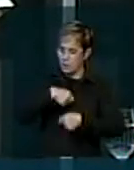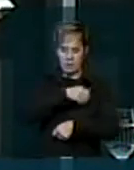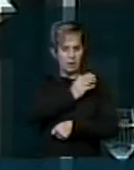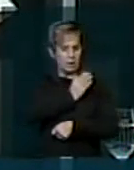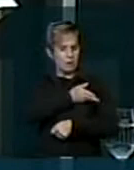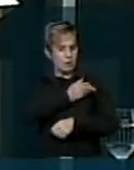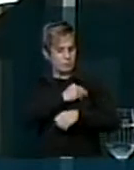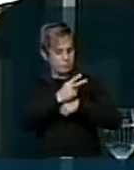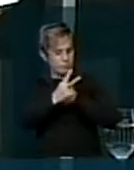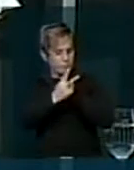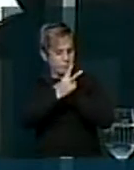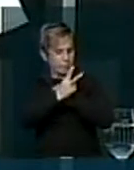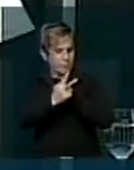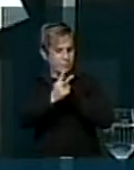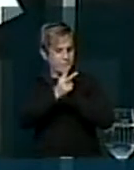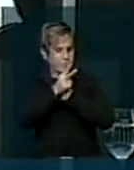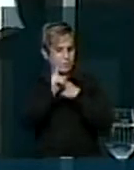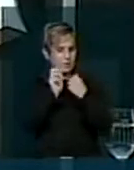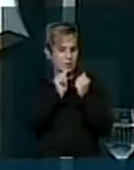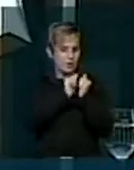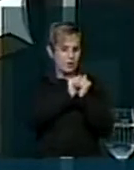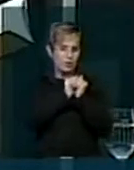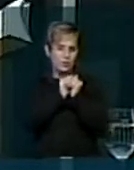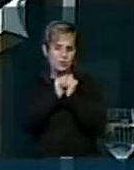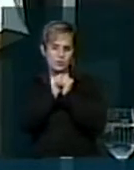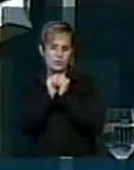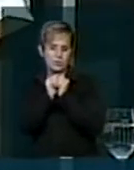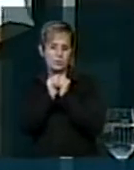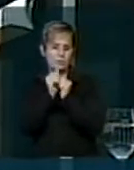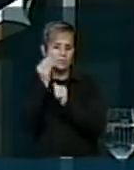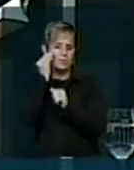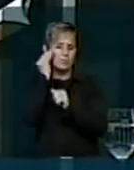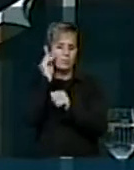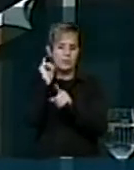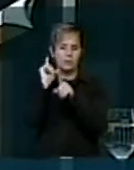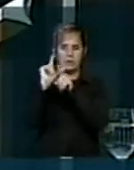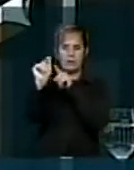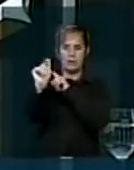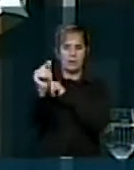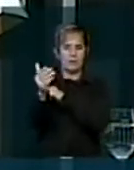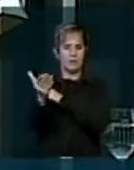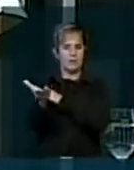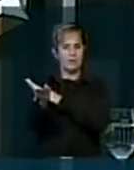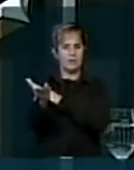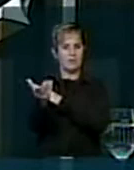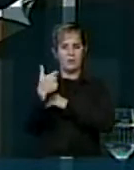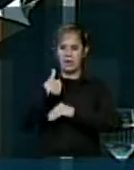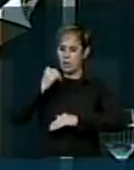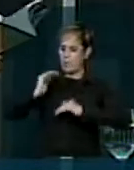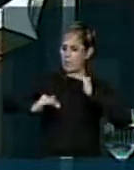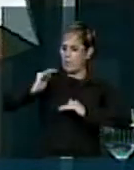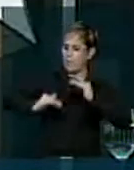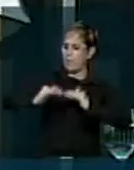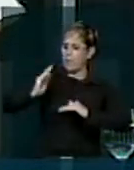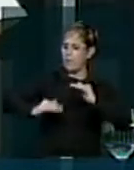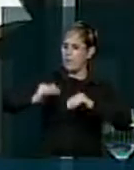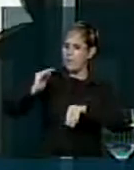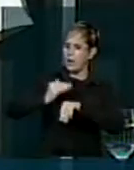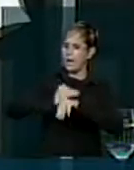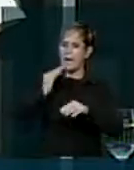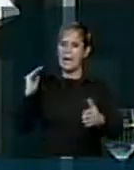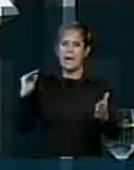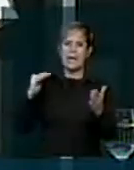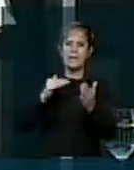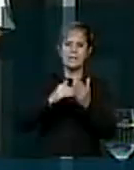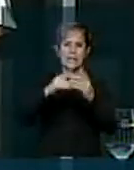corações delicados se encostem à parede para fugir às correntes de ar. Bato no atabaque até